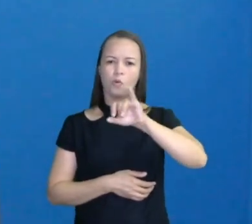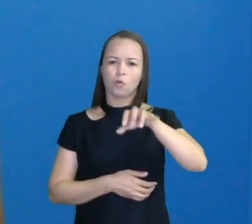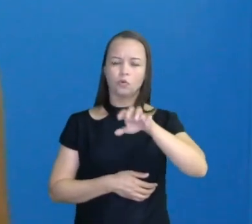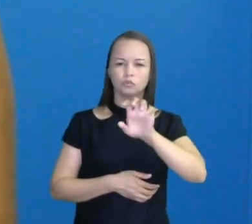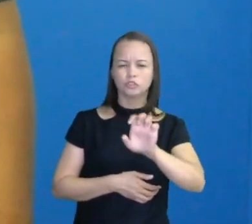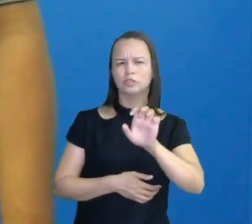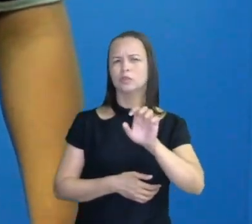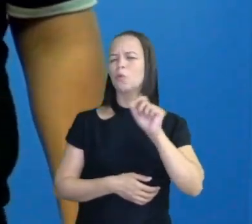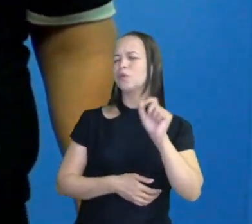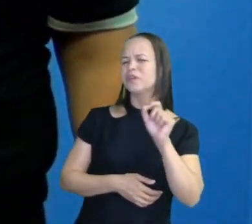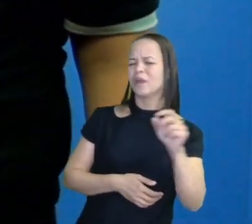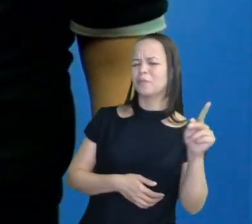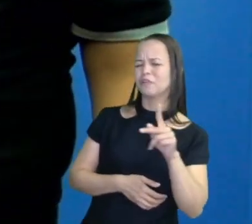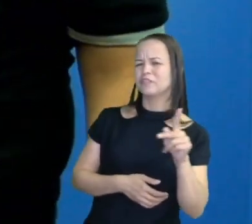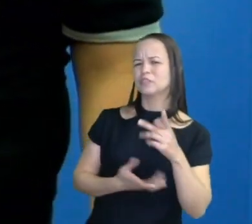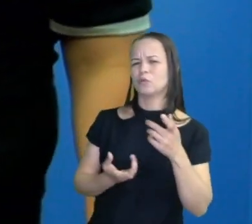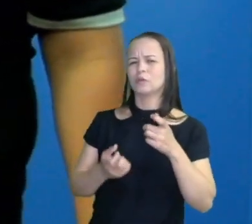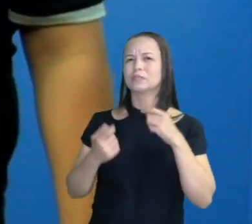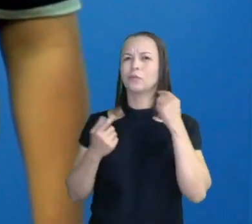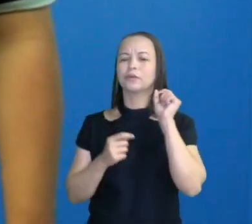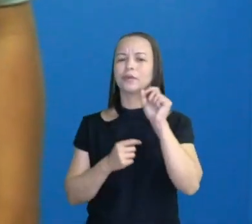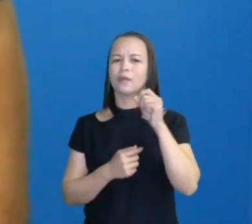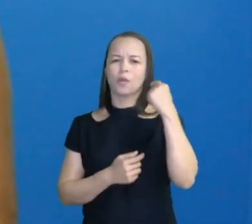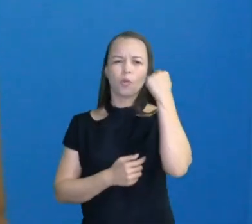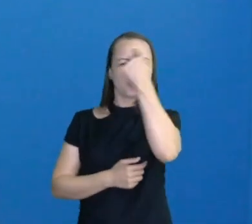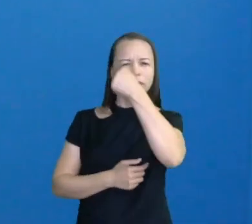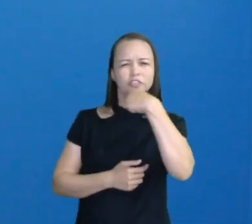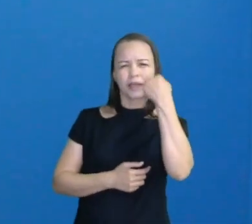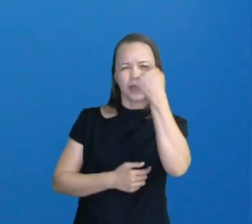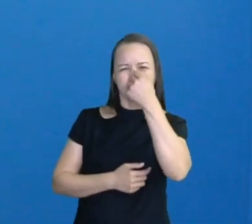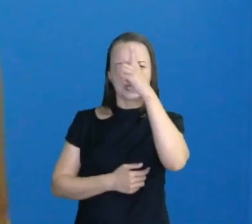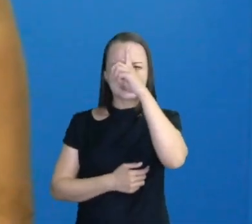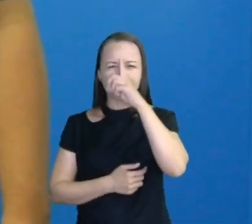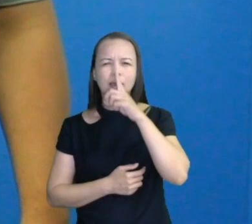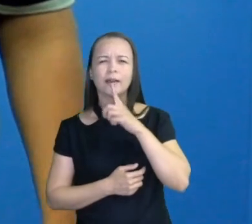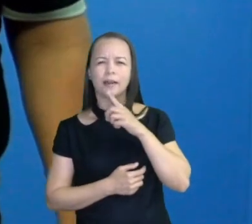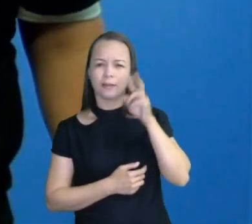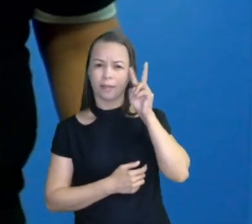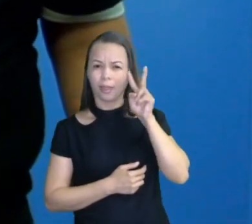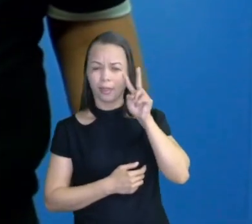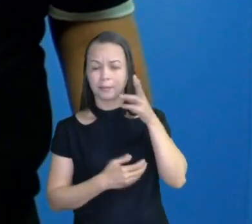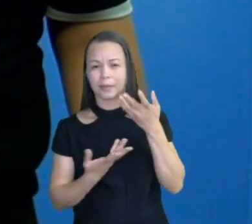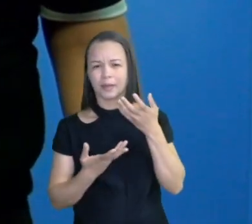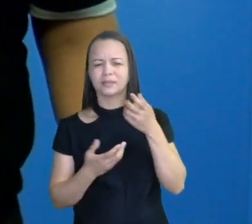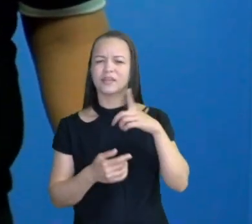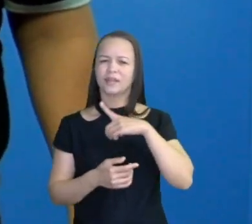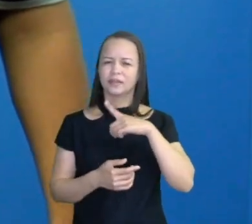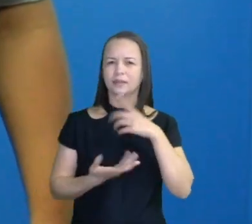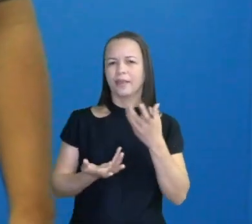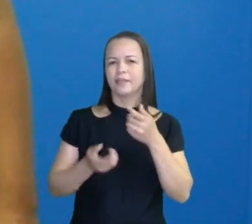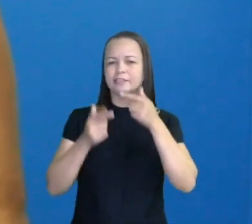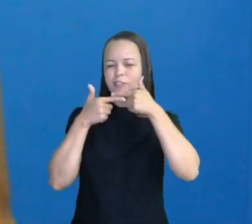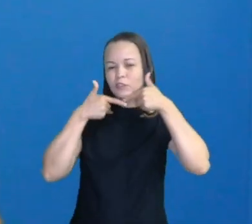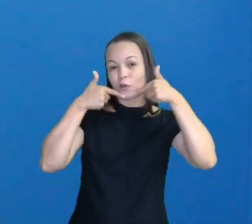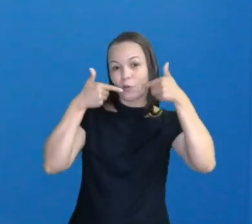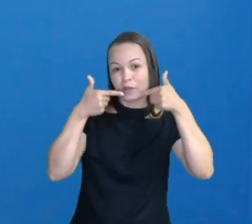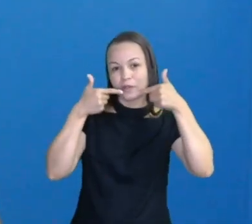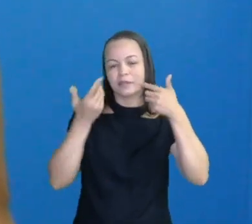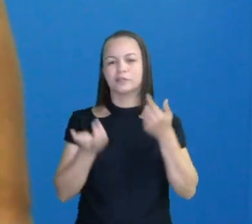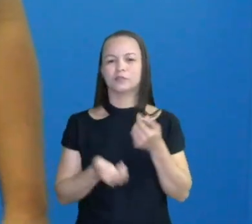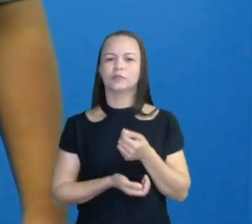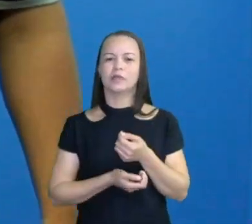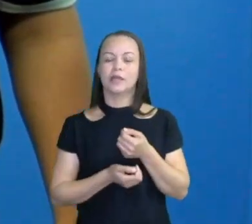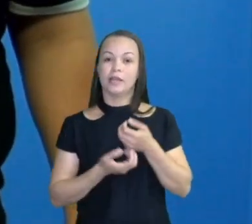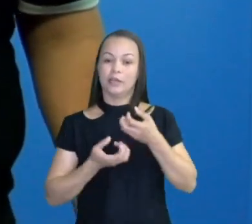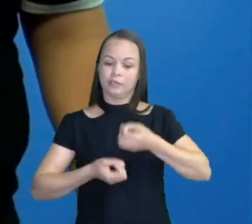professor? Emojis são aquelas carinhas, geralmente elas são amarelinhas, e tem lá ele sorrindo, tem